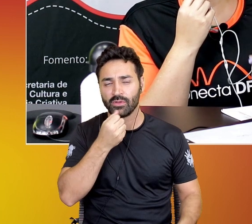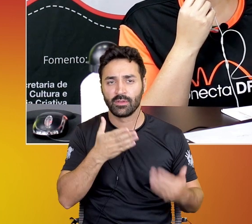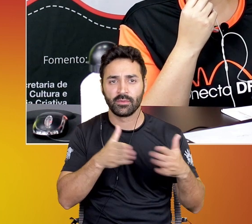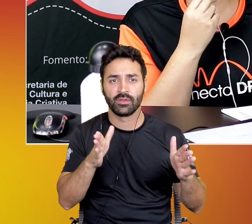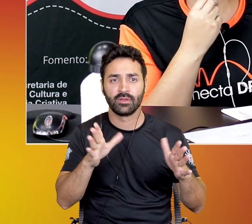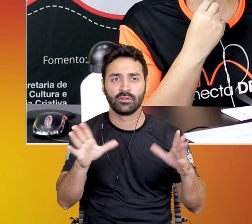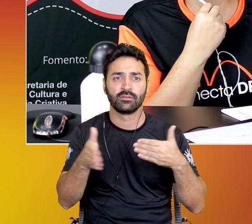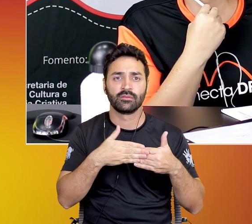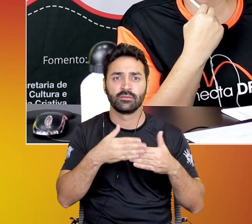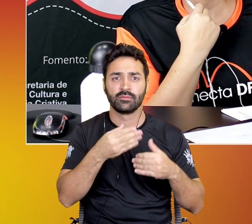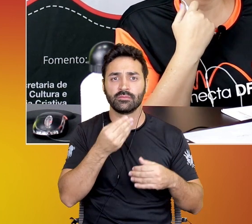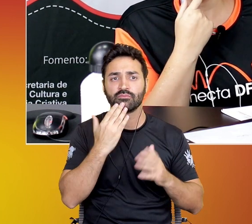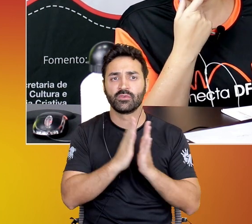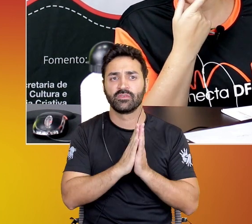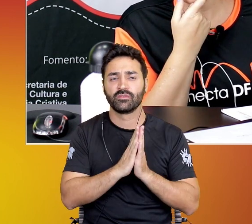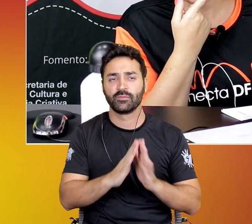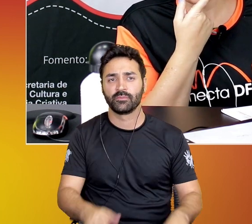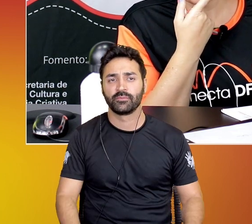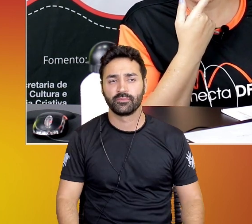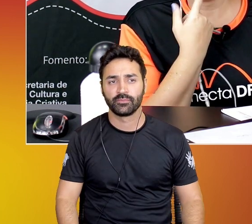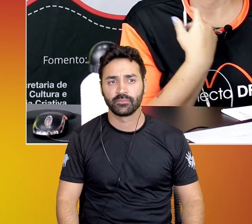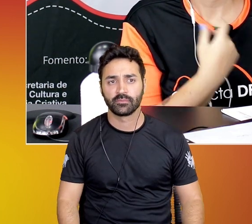fecha, por favor.